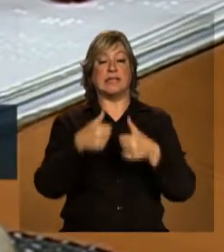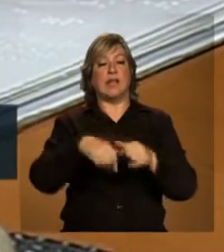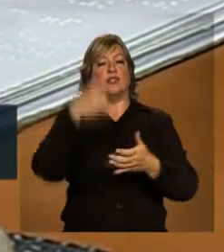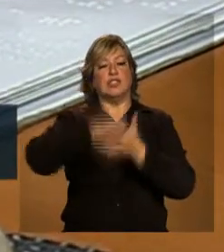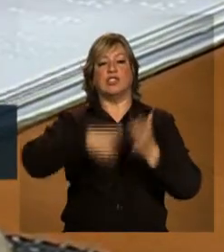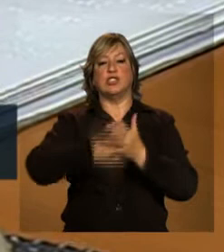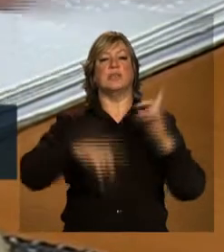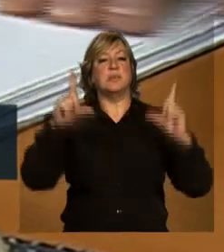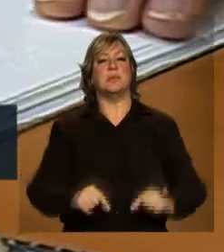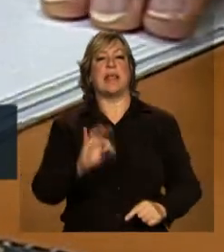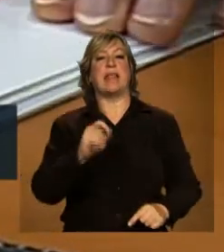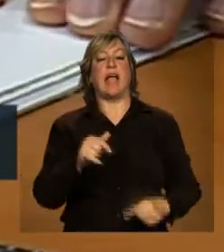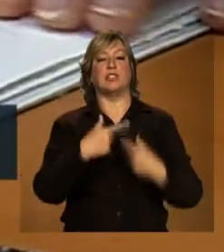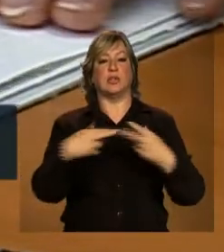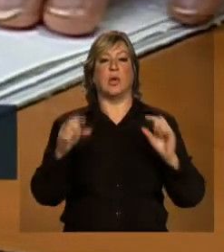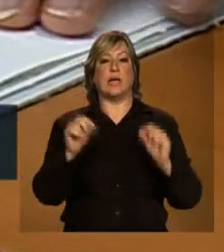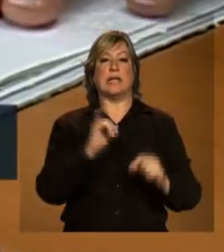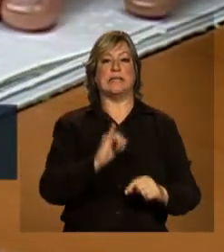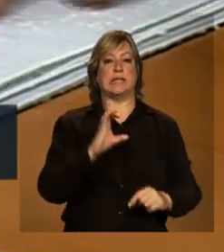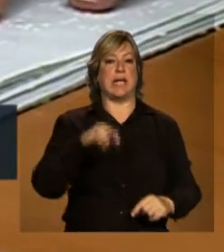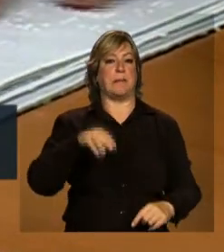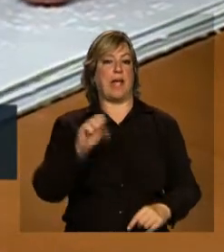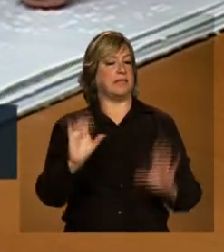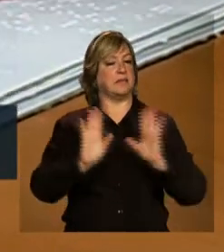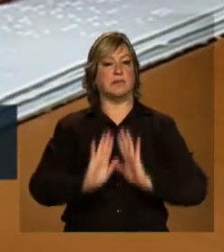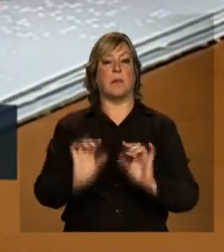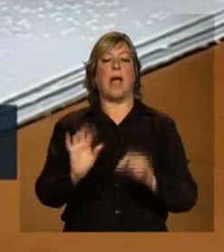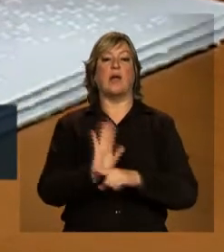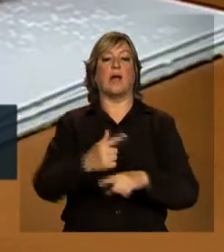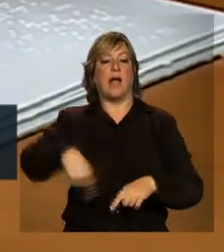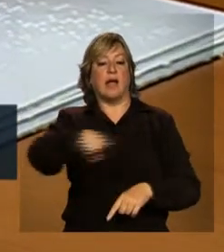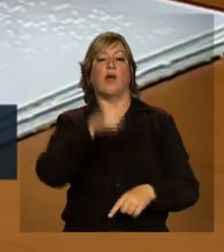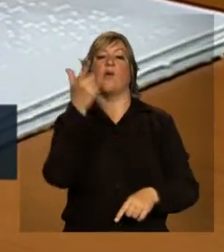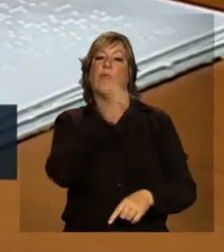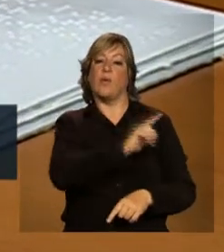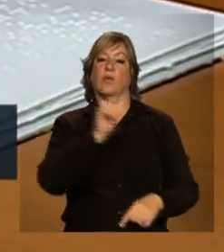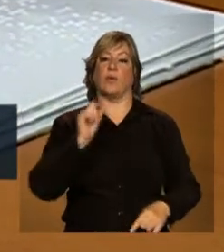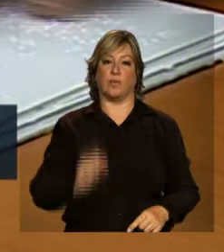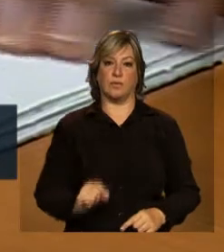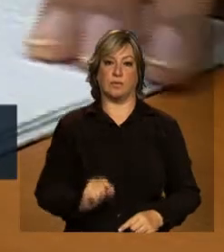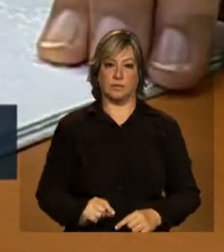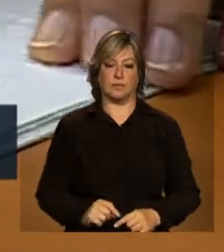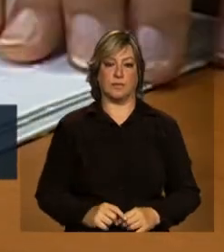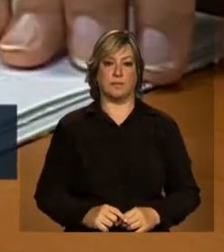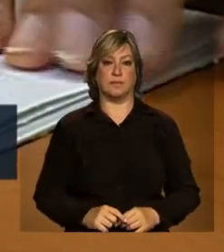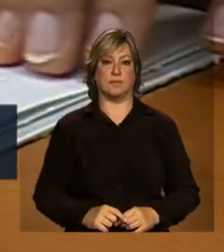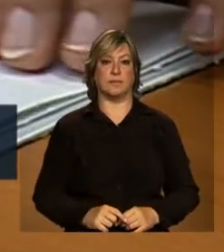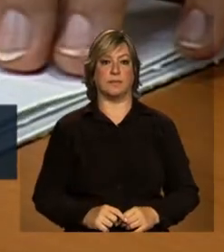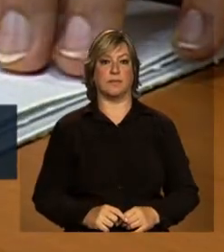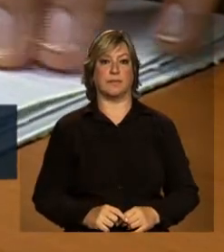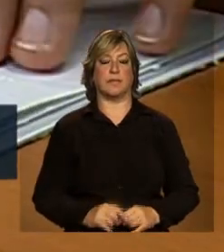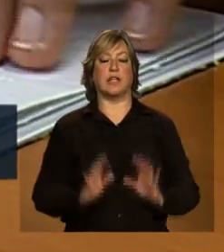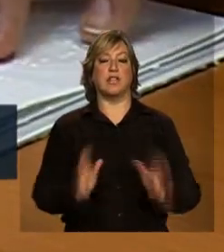desonorando, estão abdicando do ICMS, tornando esse veículo com a, digamos